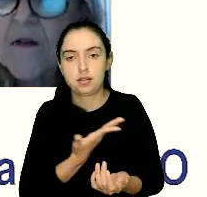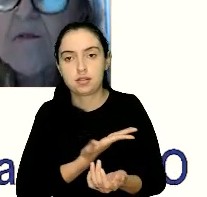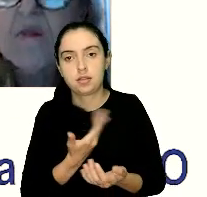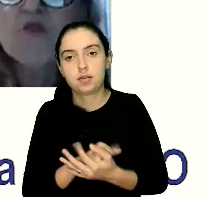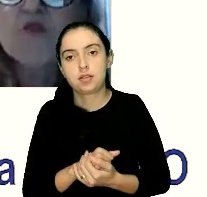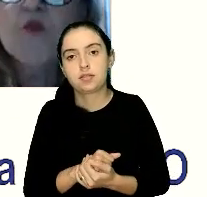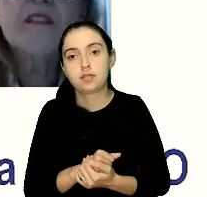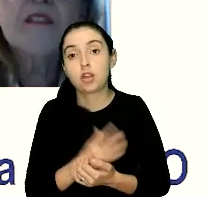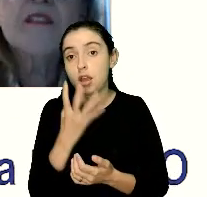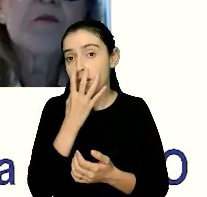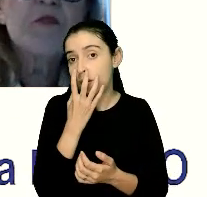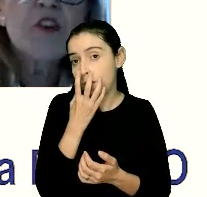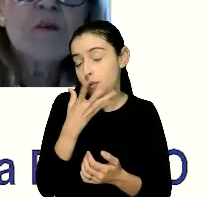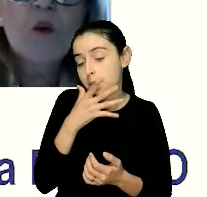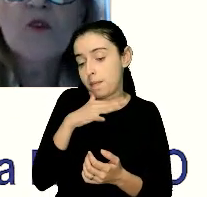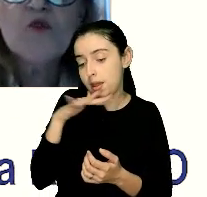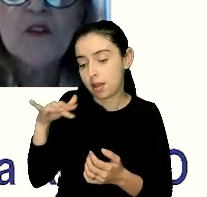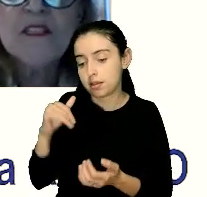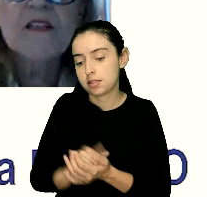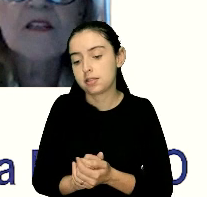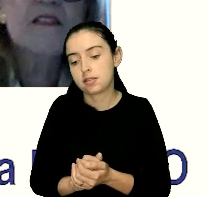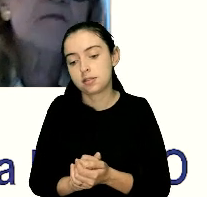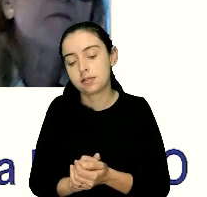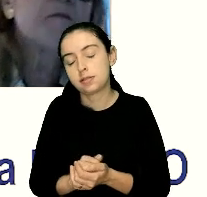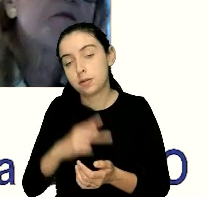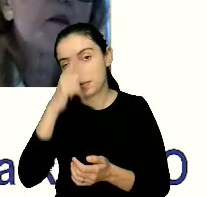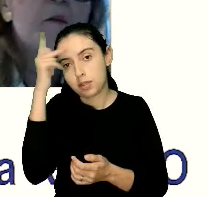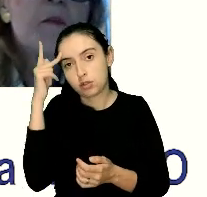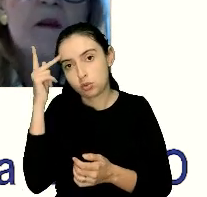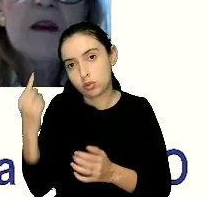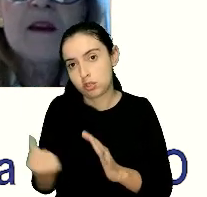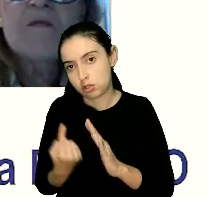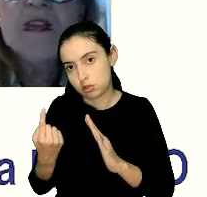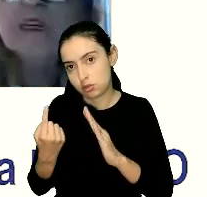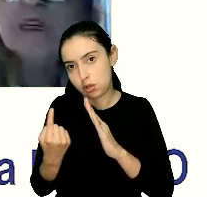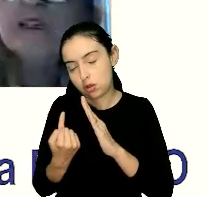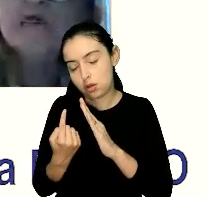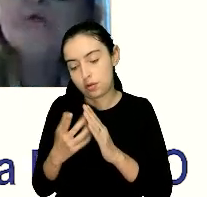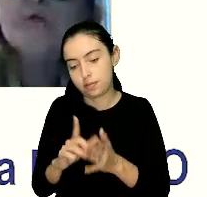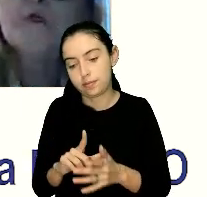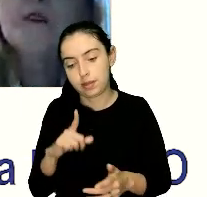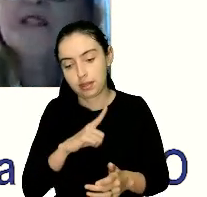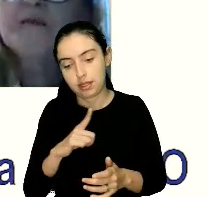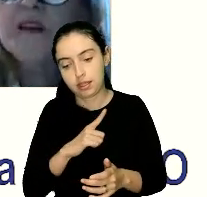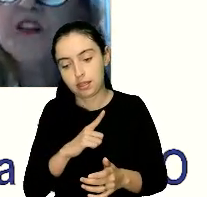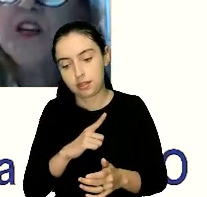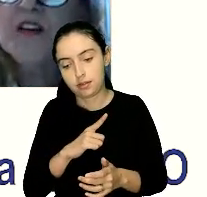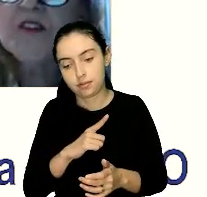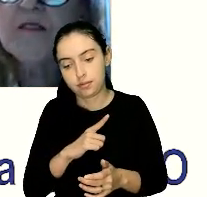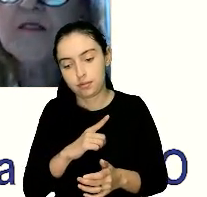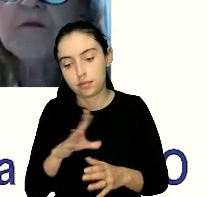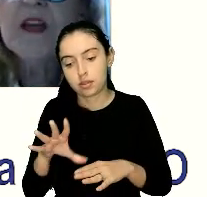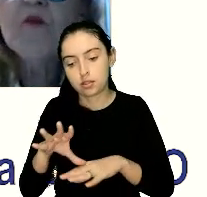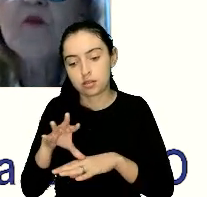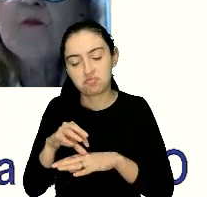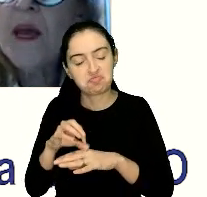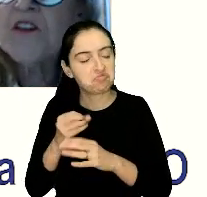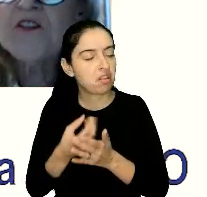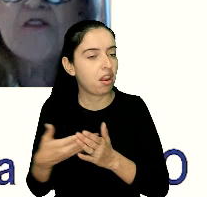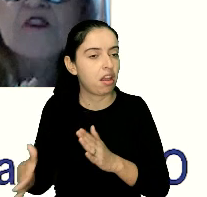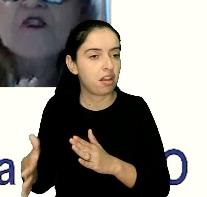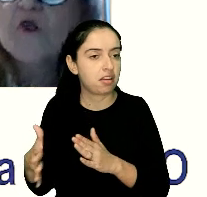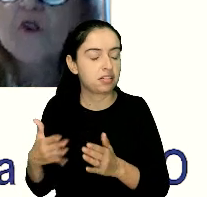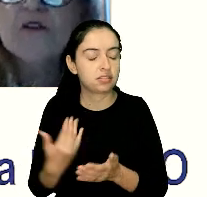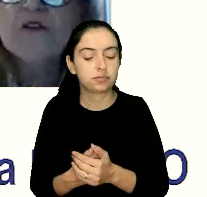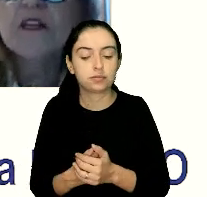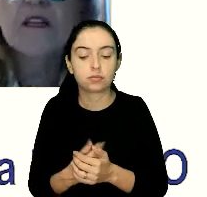pets. Pessoas que moram sozinhas têm lançado mão desse expediente, né? Um